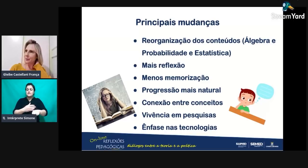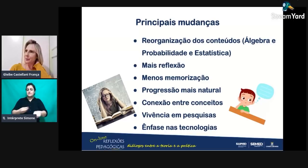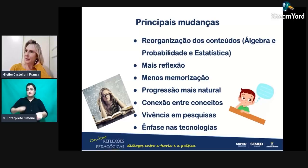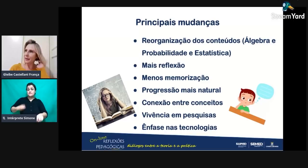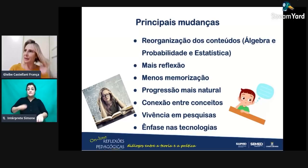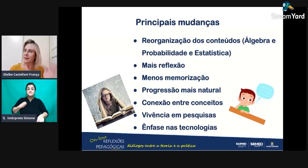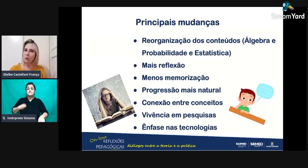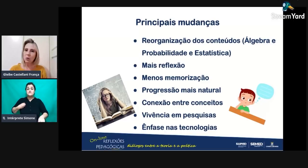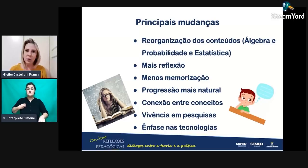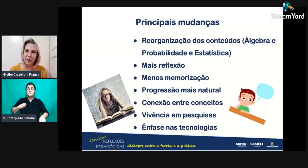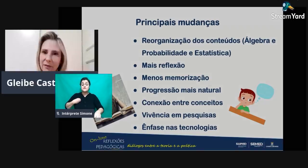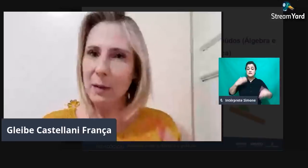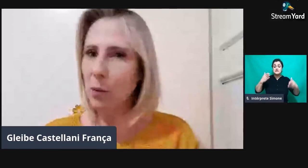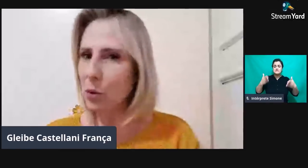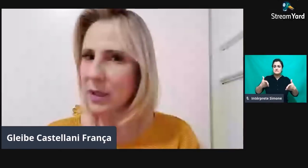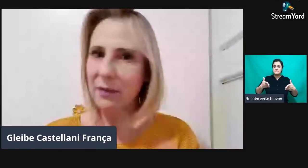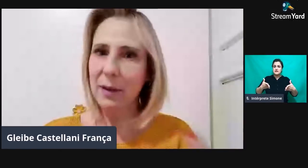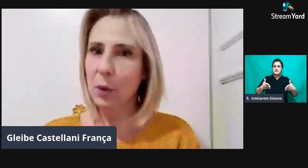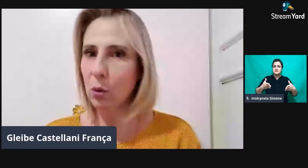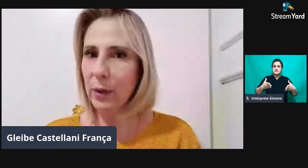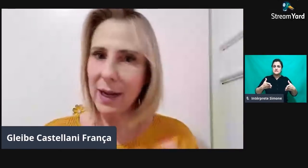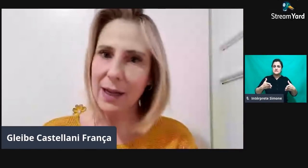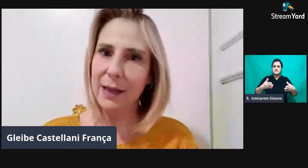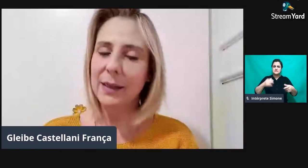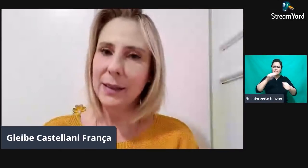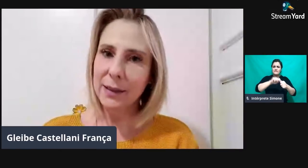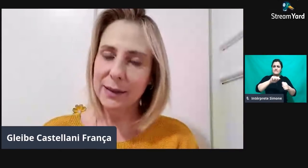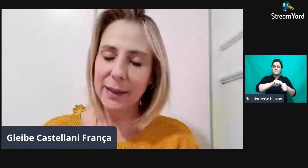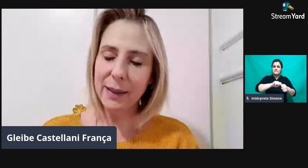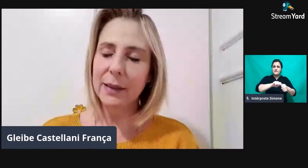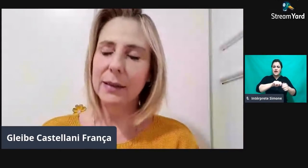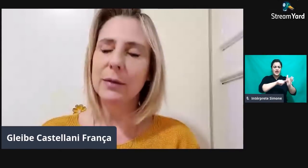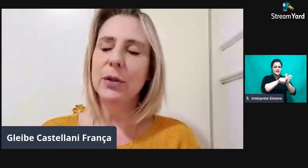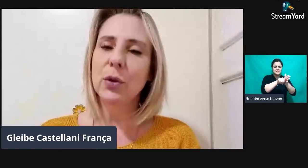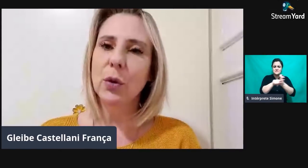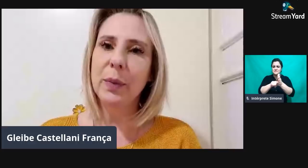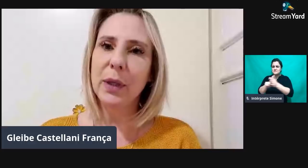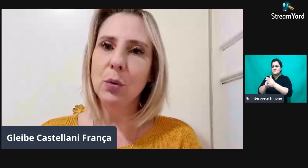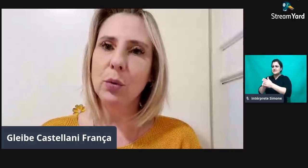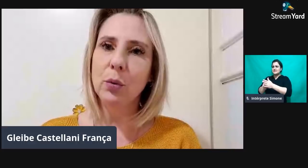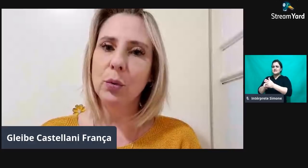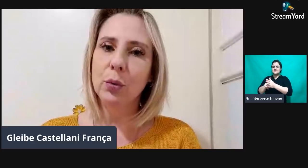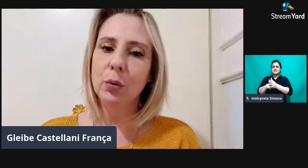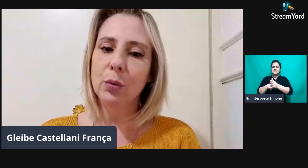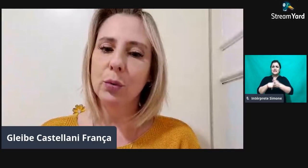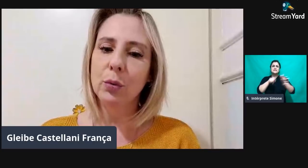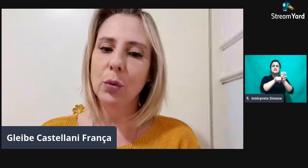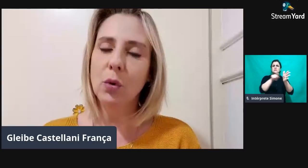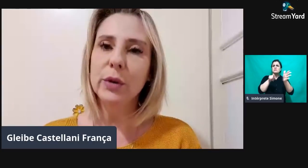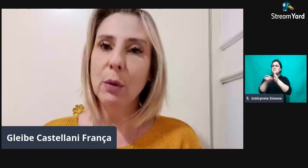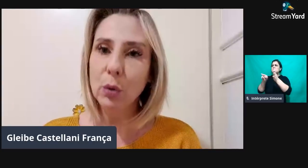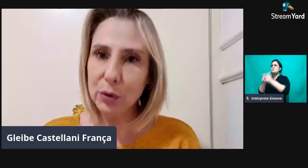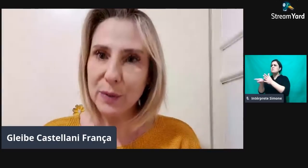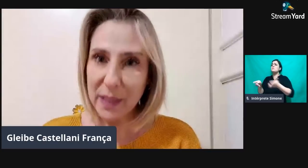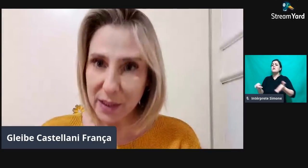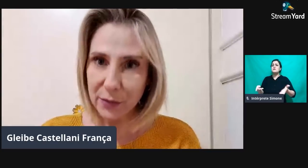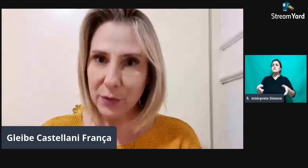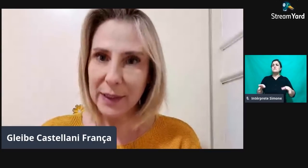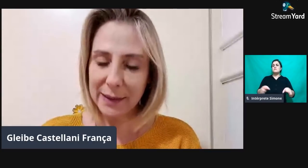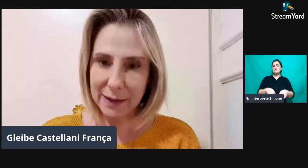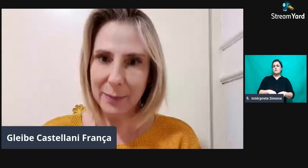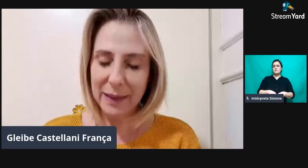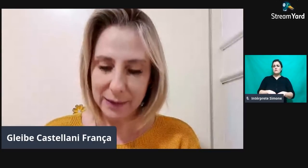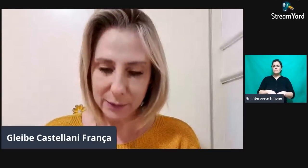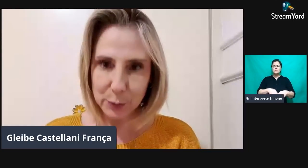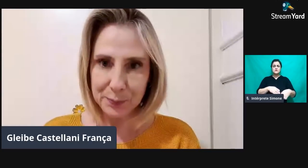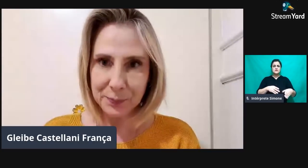né, executa, vai em busca, vai procurar, né, sobre o conteúdo específico